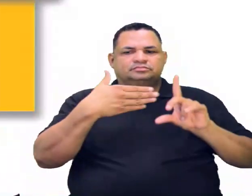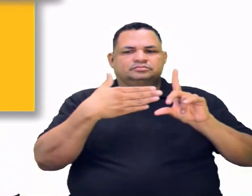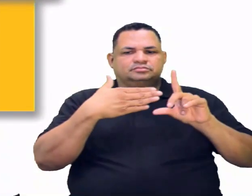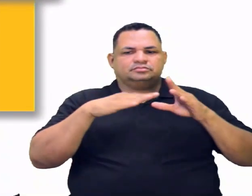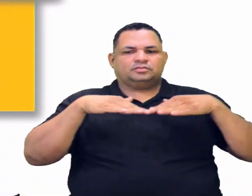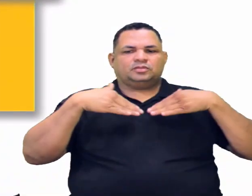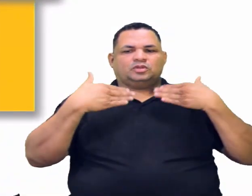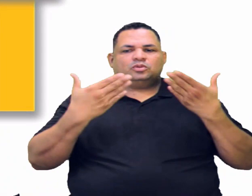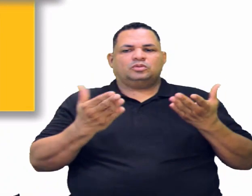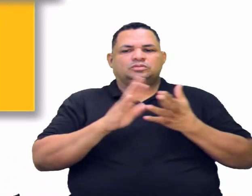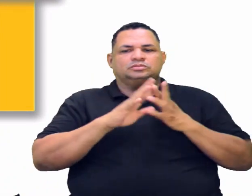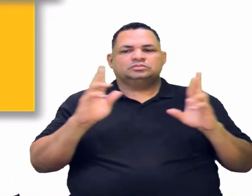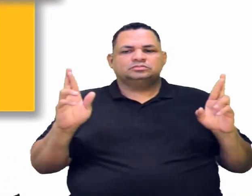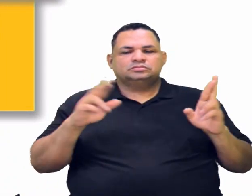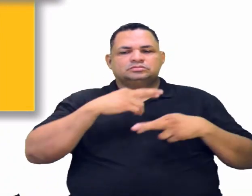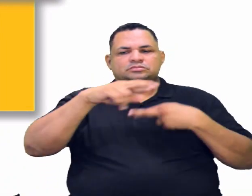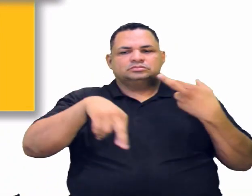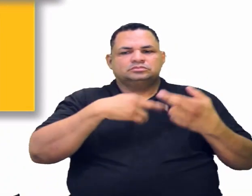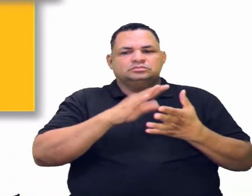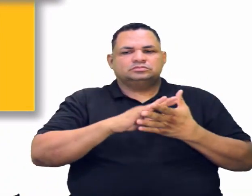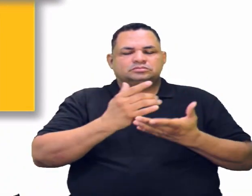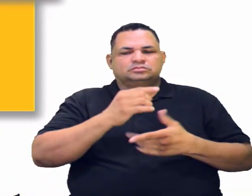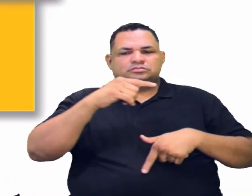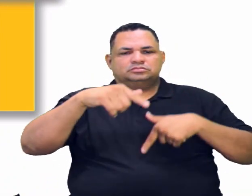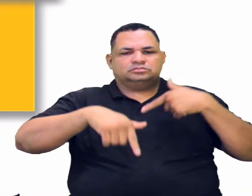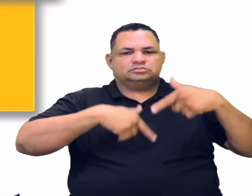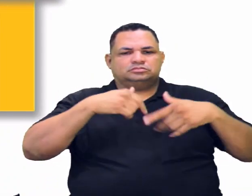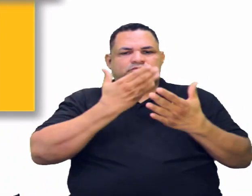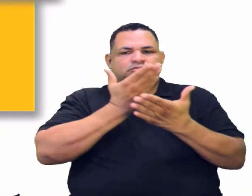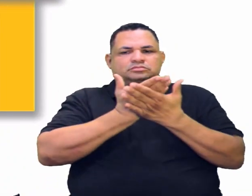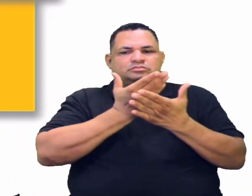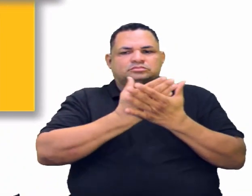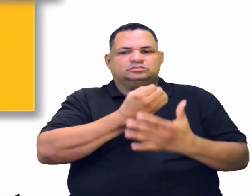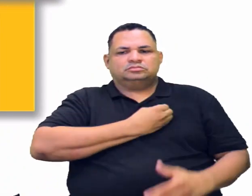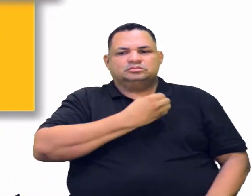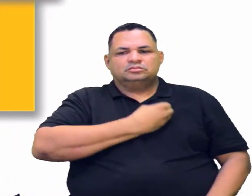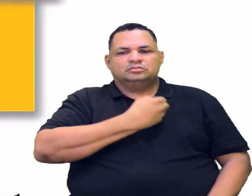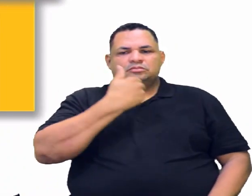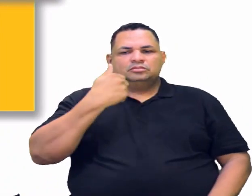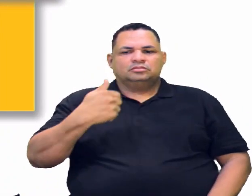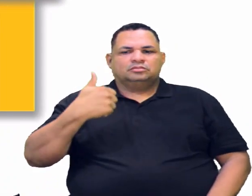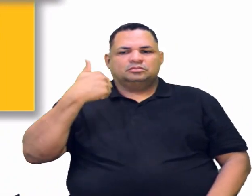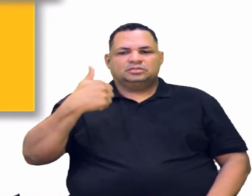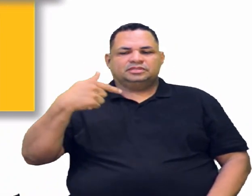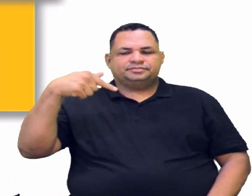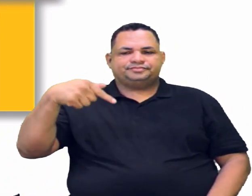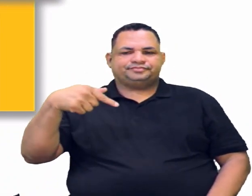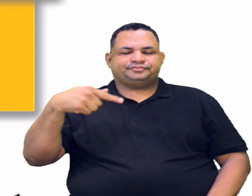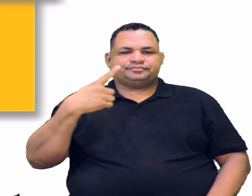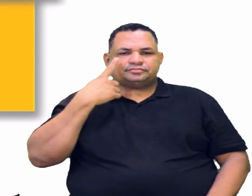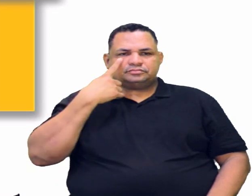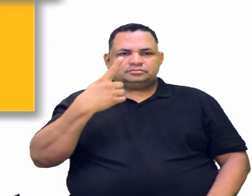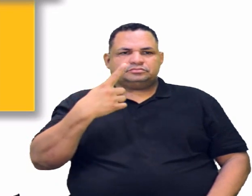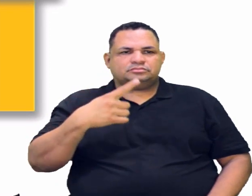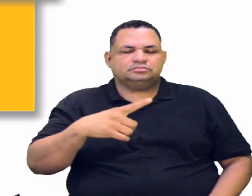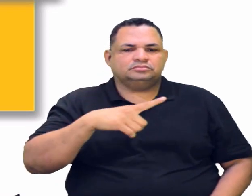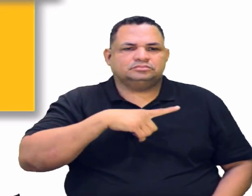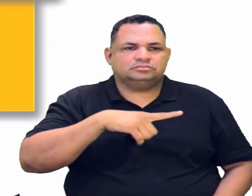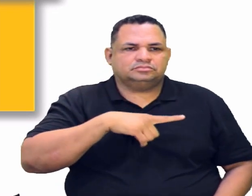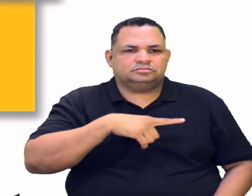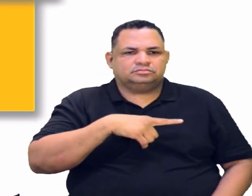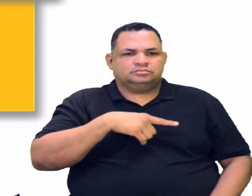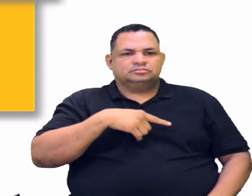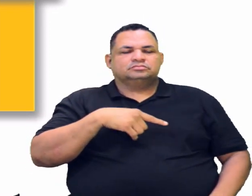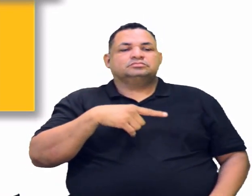ver quais são as reações que nós vamos trabalhar nessa aula de número 17. Então olha só, nós temos